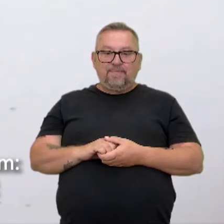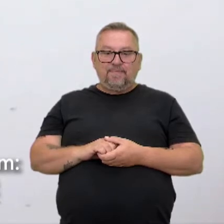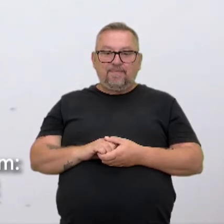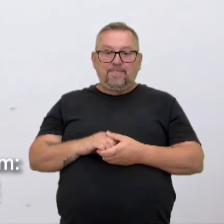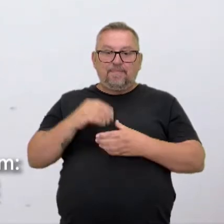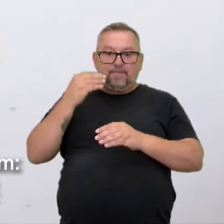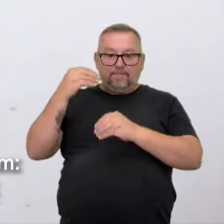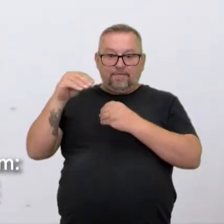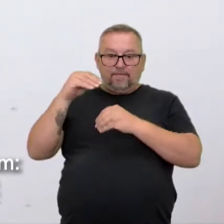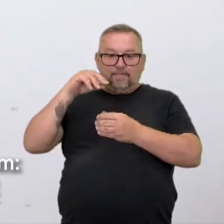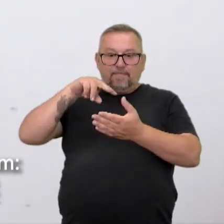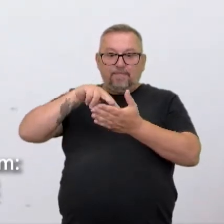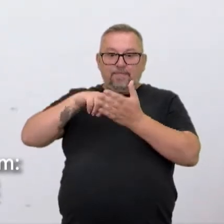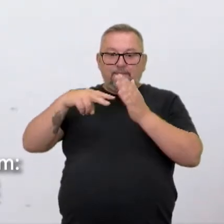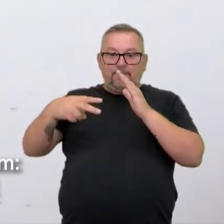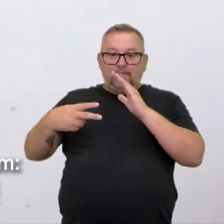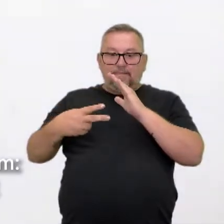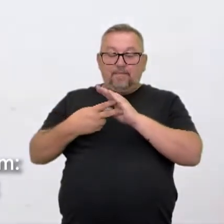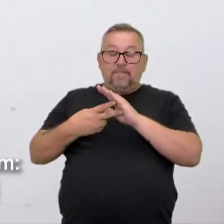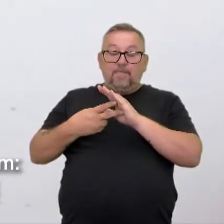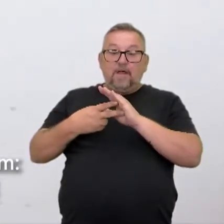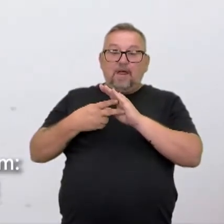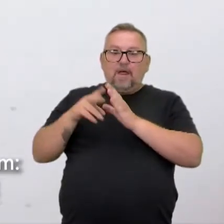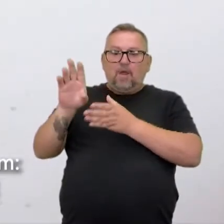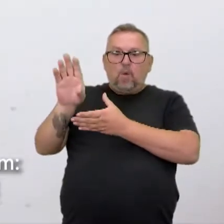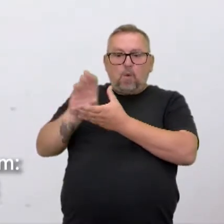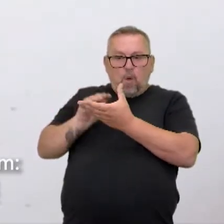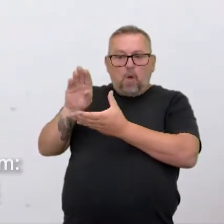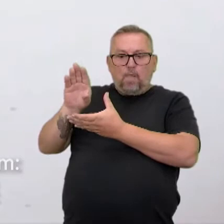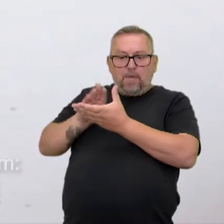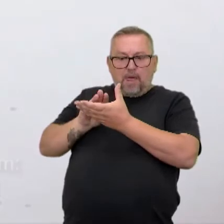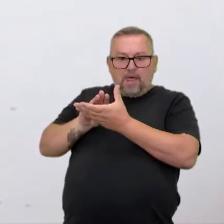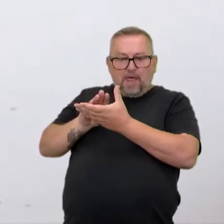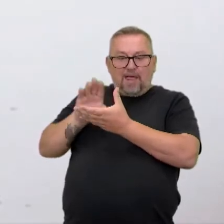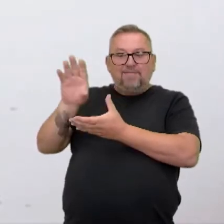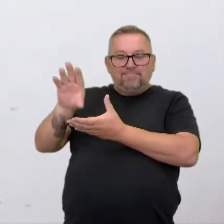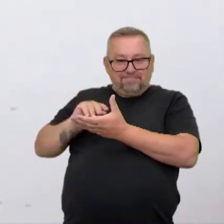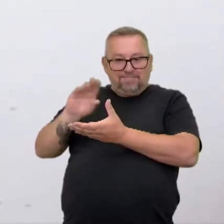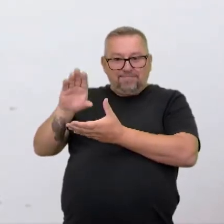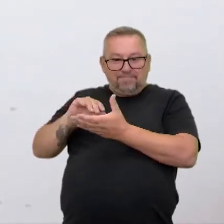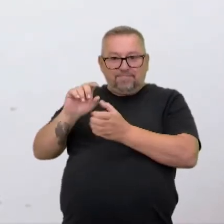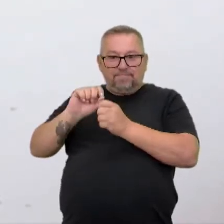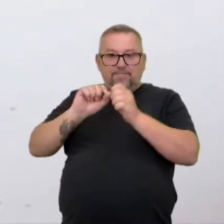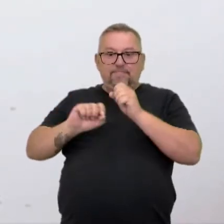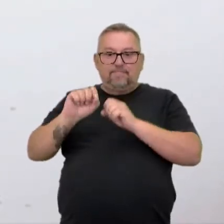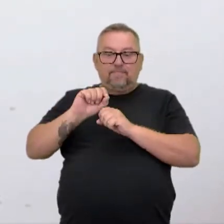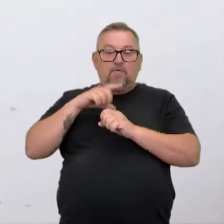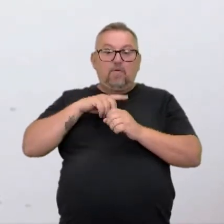Mimeme significa imitação. Esse termo foi visto pela primeira vez no livro